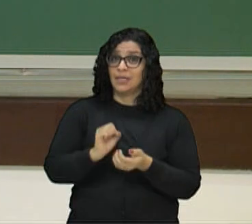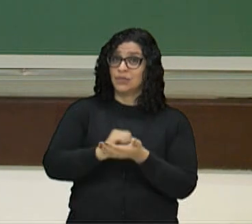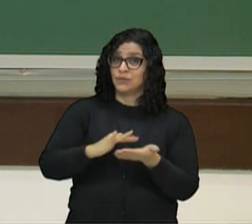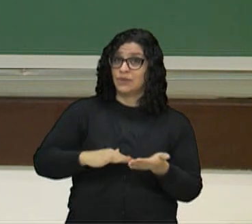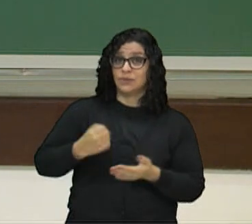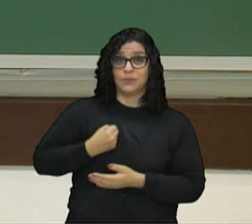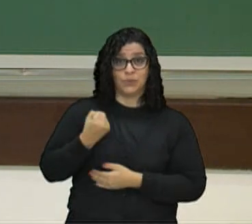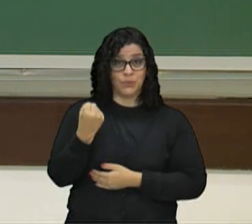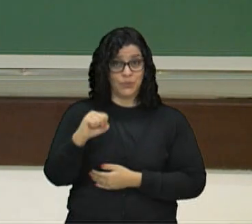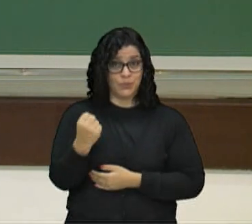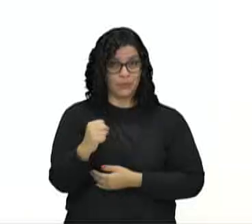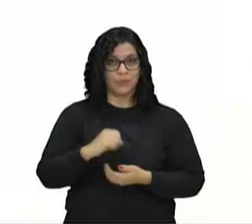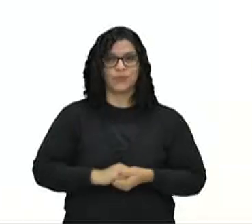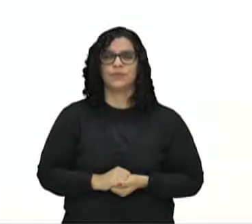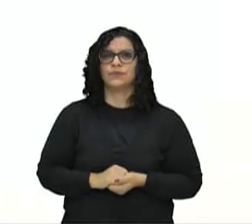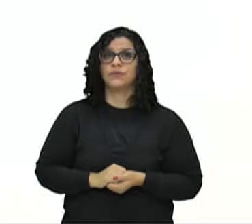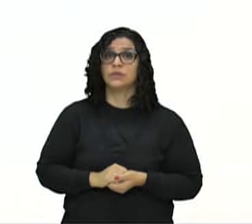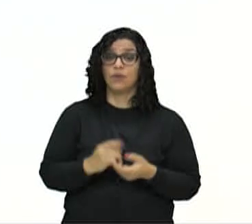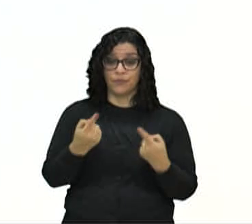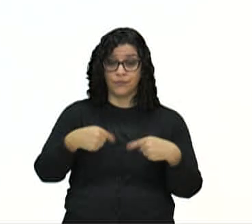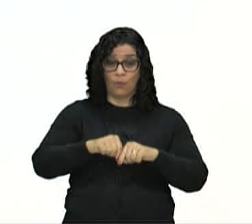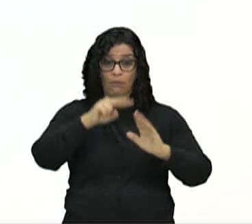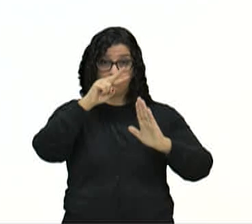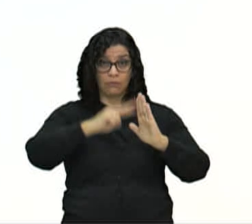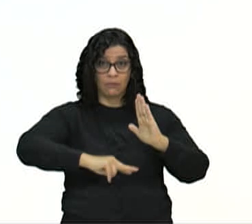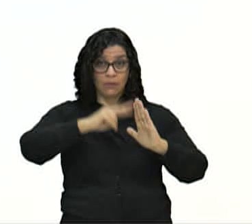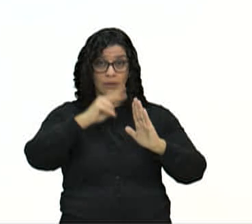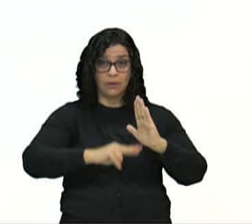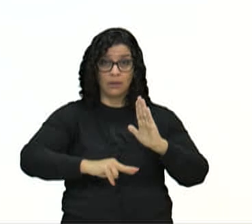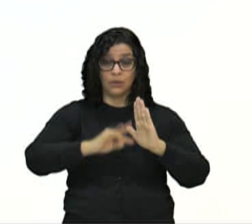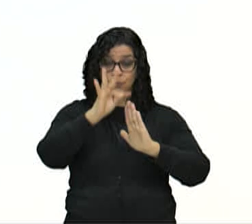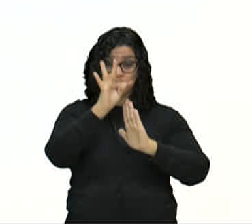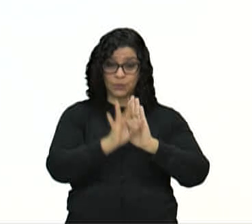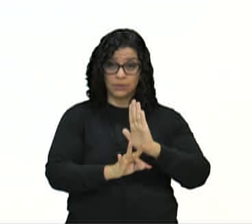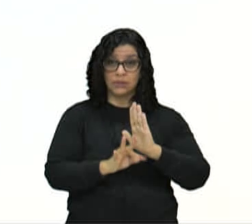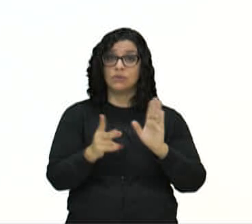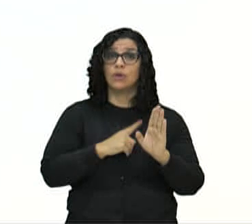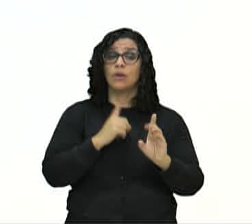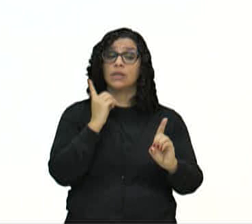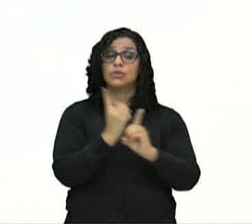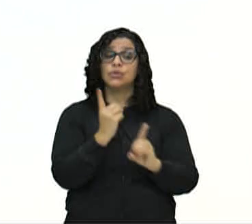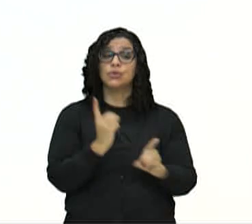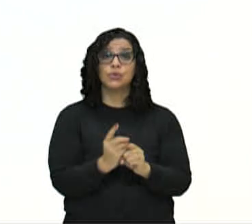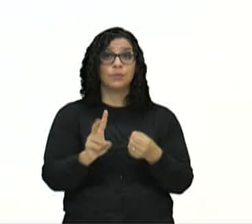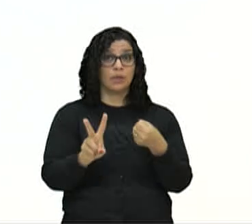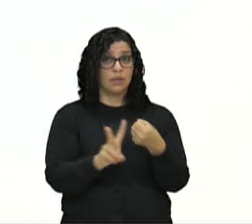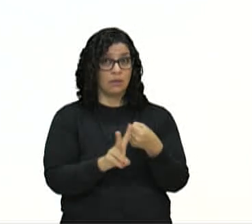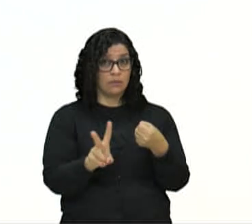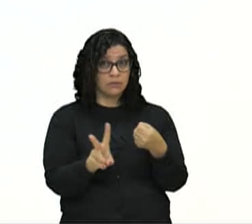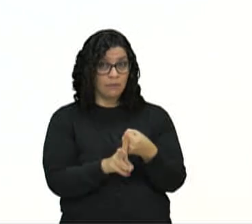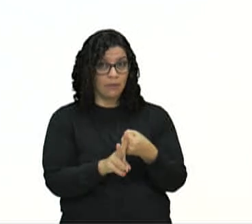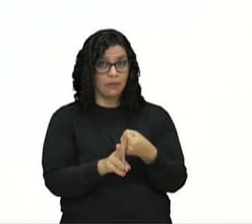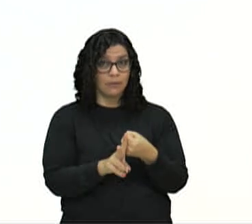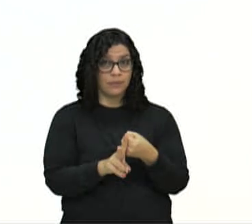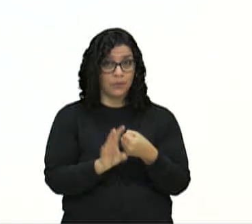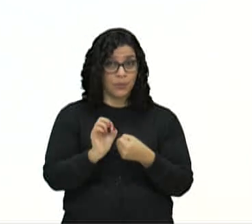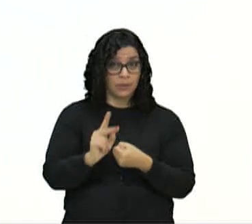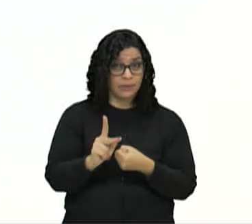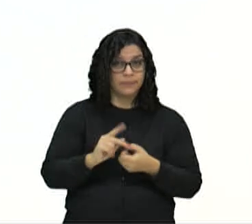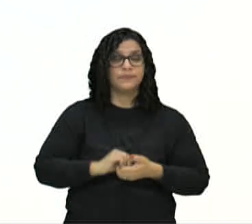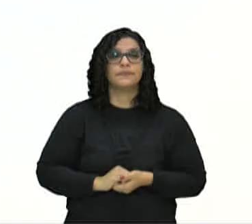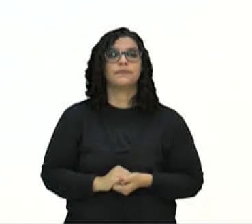Próxima questão. Releia os trechos abaixo e identifique os verbos. Identificar os verbos,